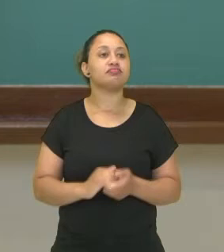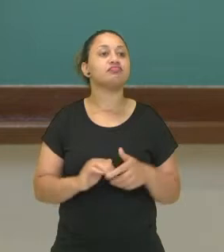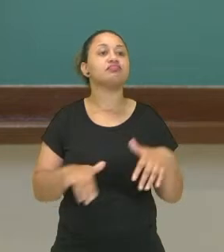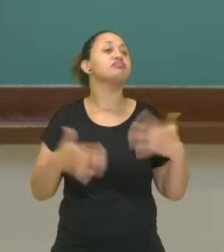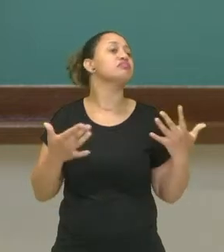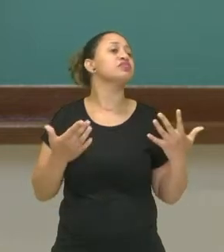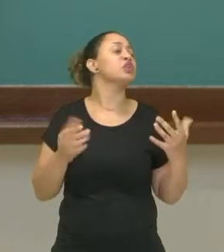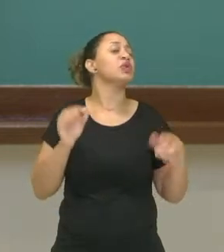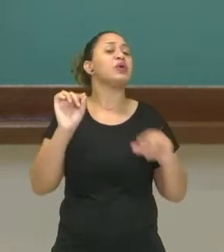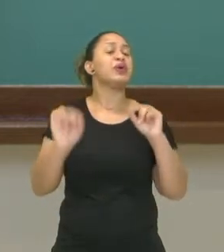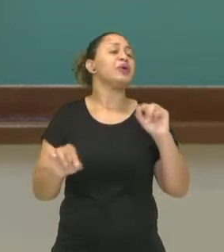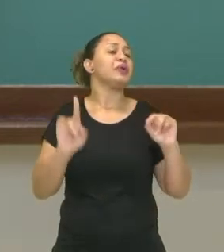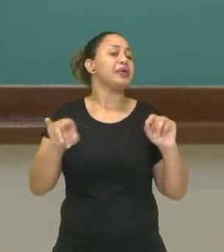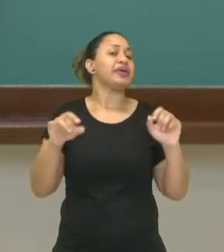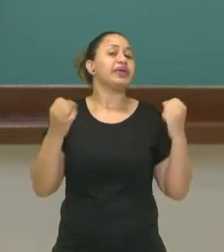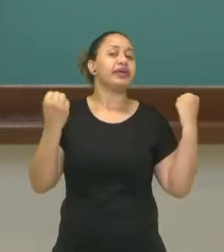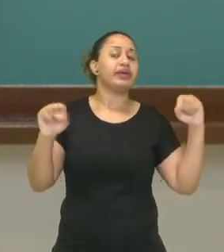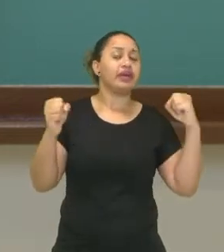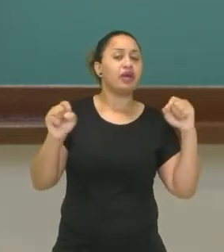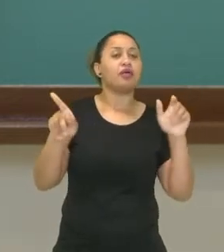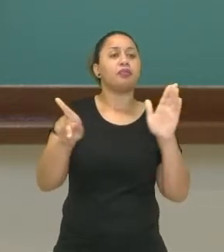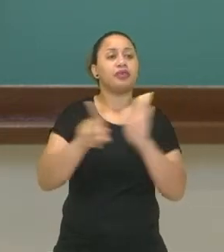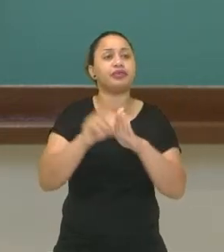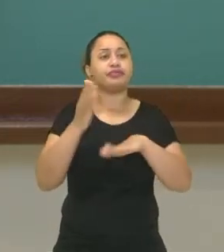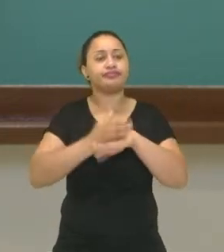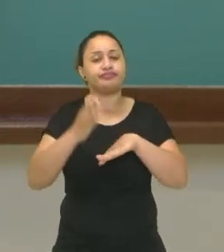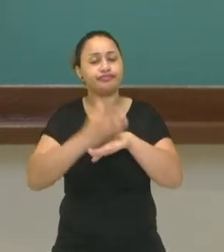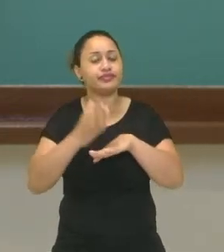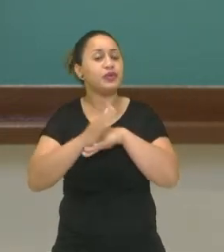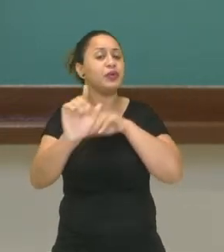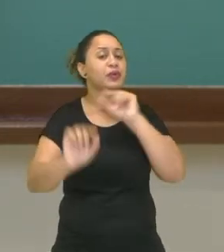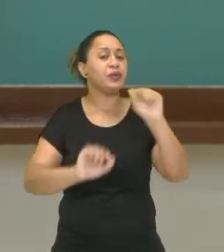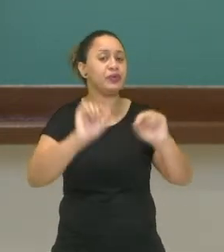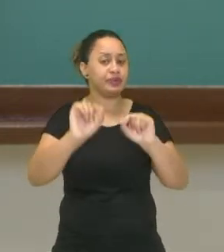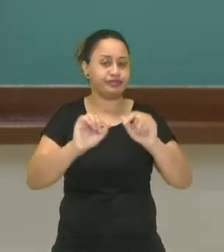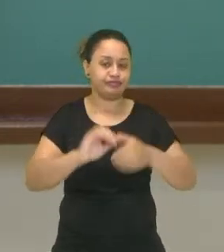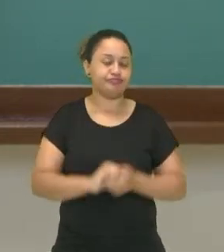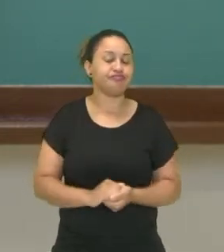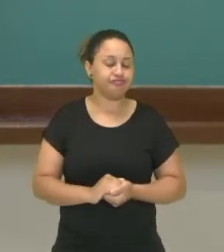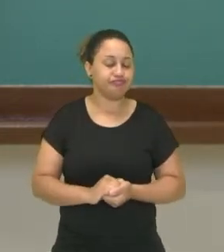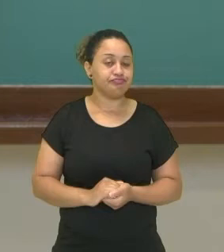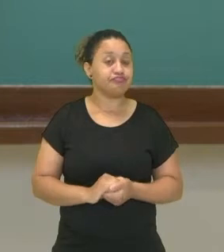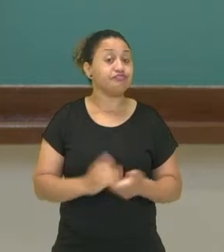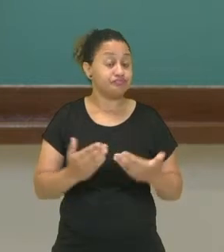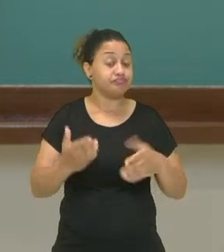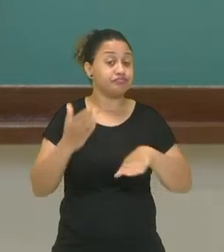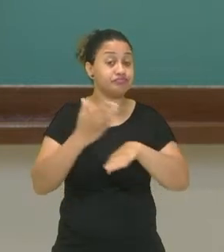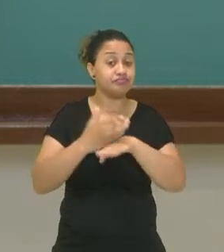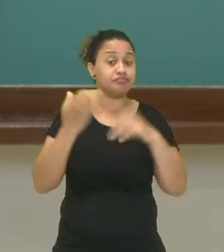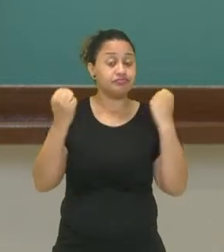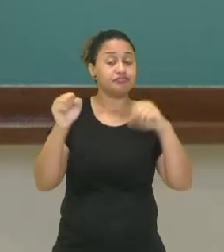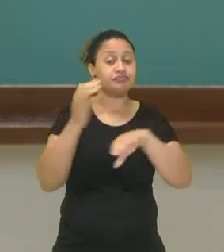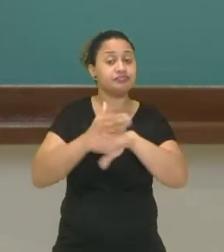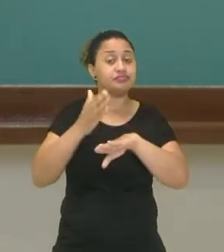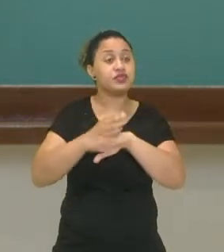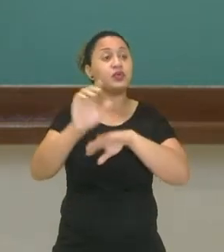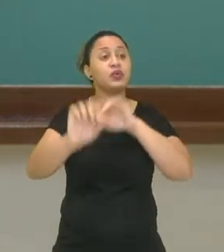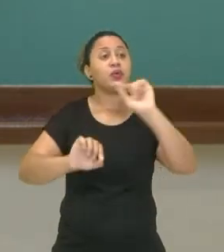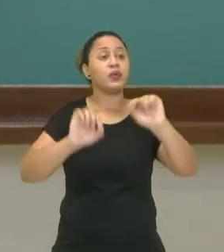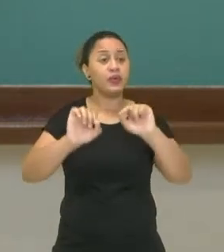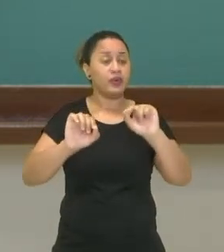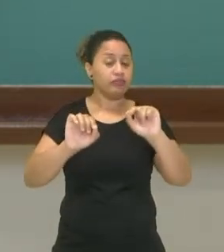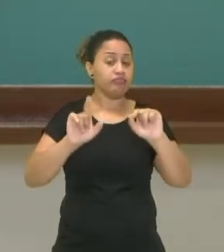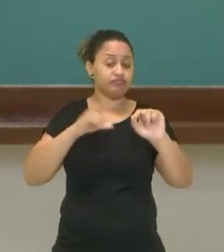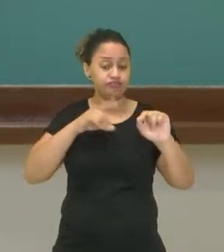que seria a ginástica de condicionamento? Então, a ginástica de condicionamento, o próprio